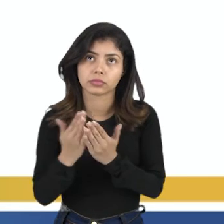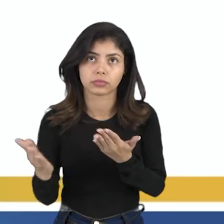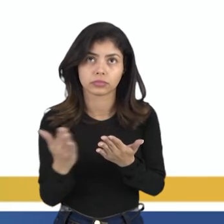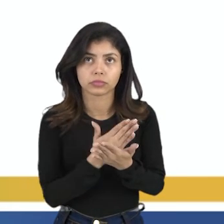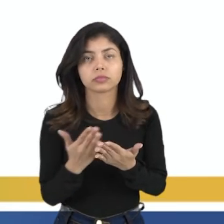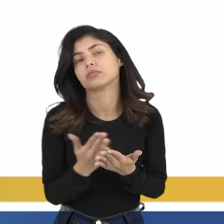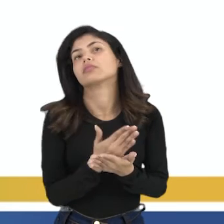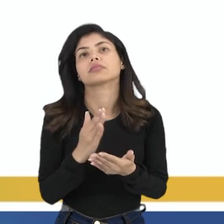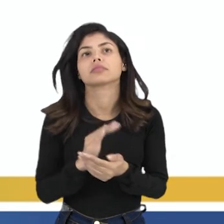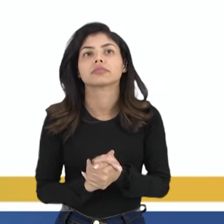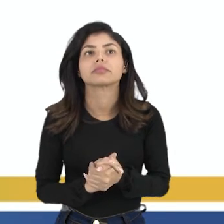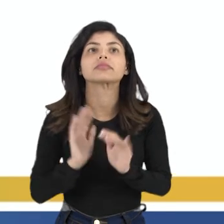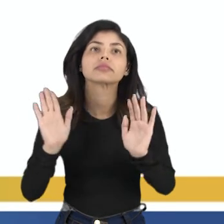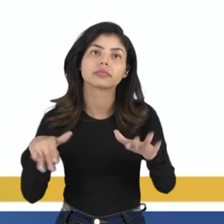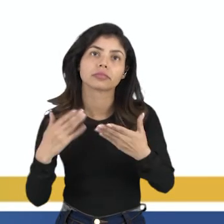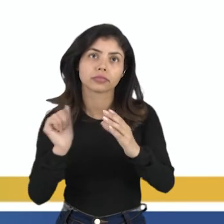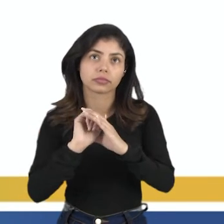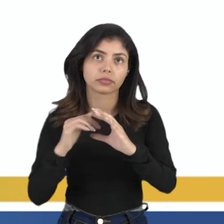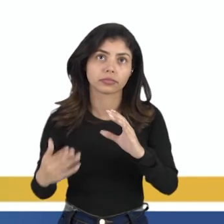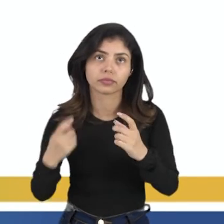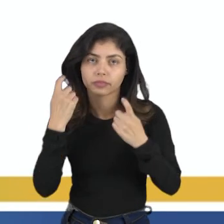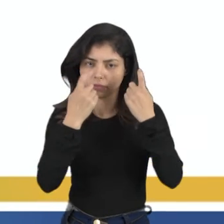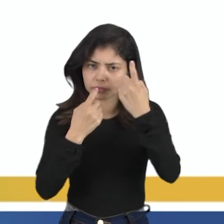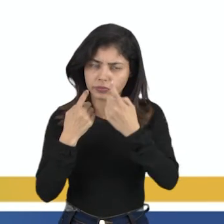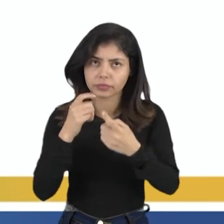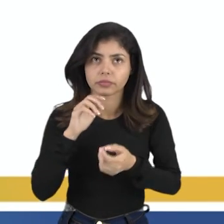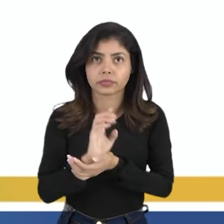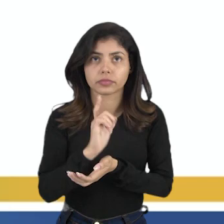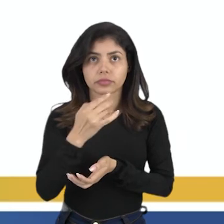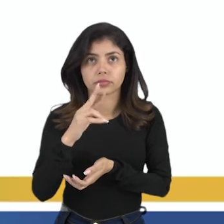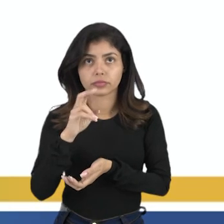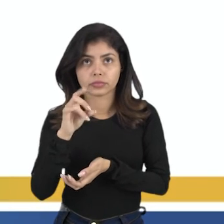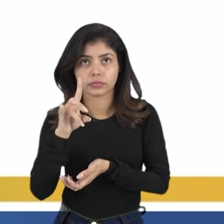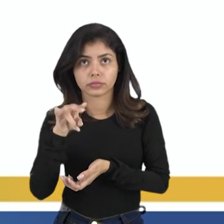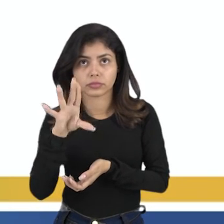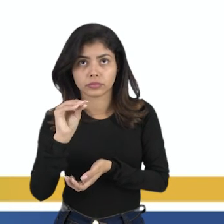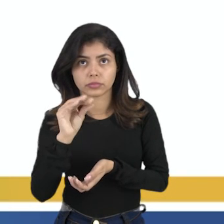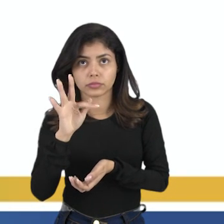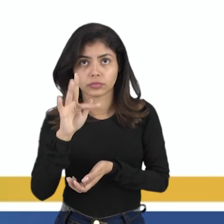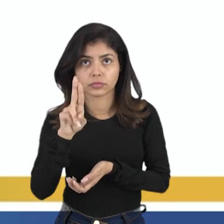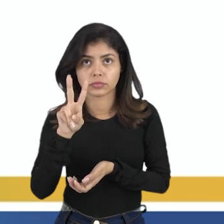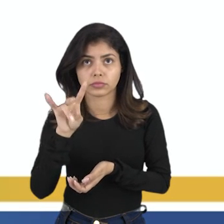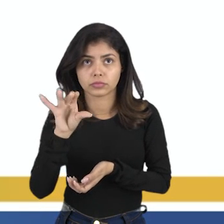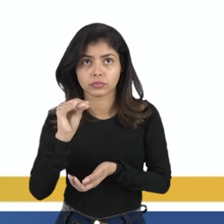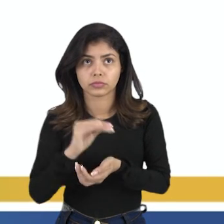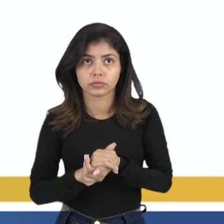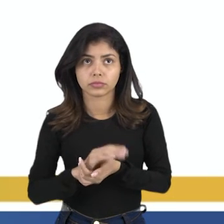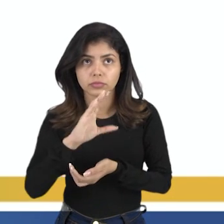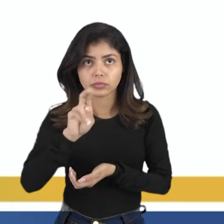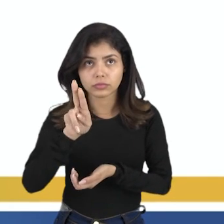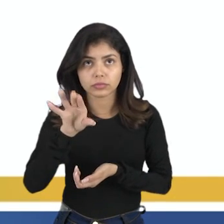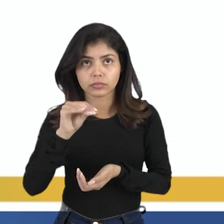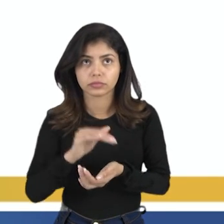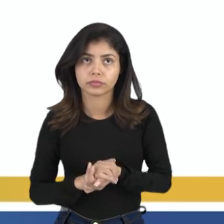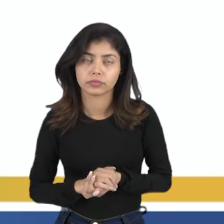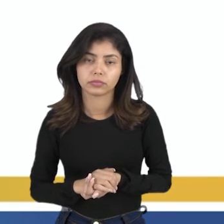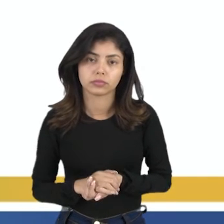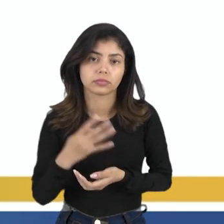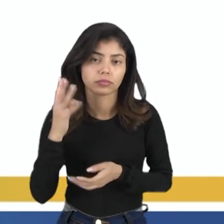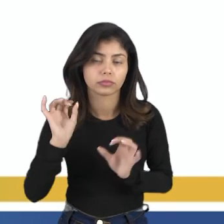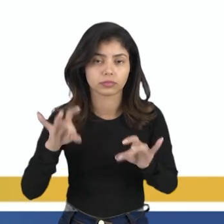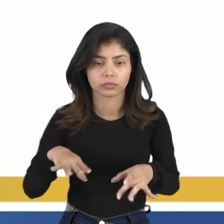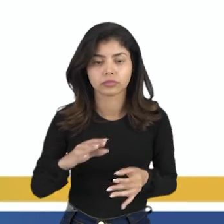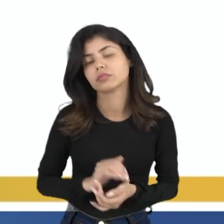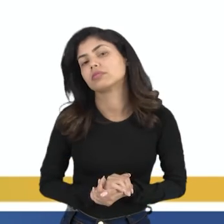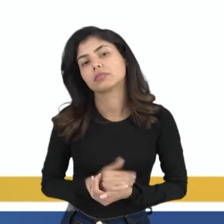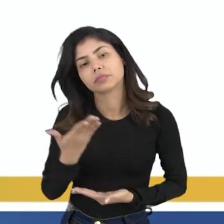vai destacar em seu caderno as principais características do expressionismo, fauvismo e cubismo. E, por